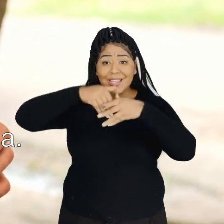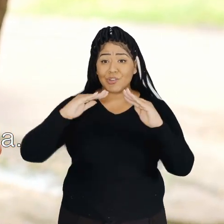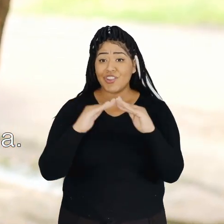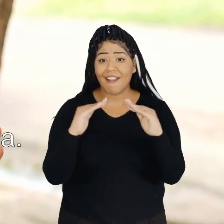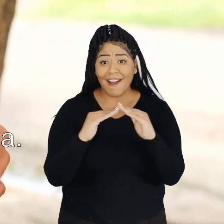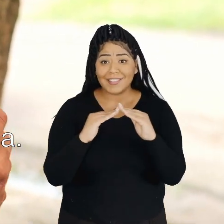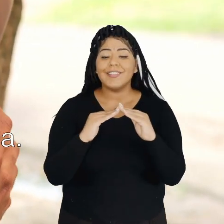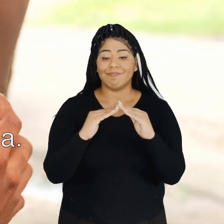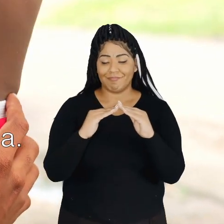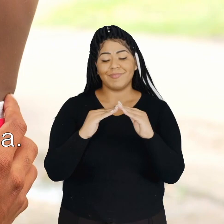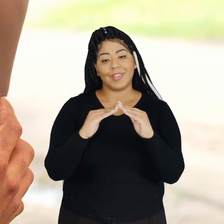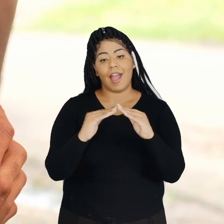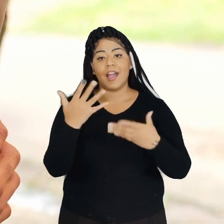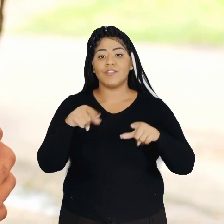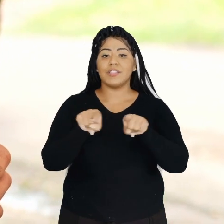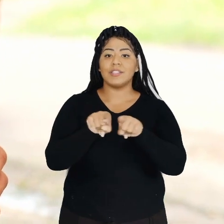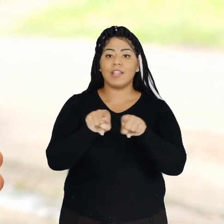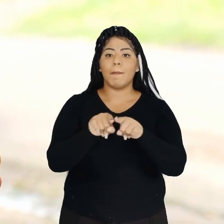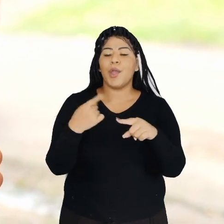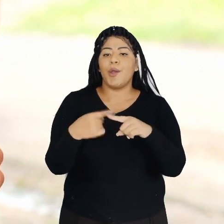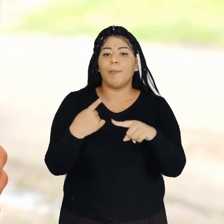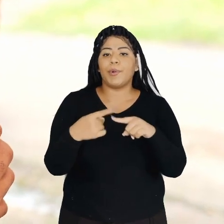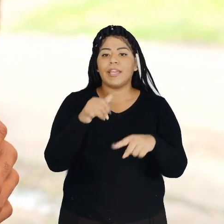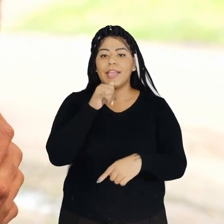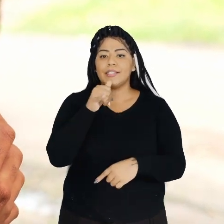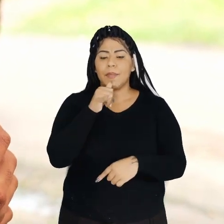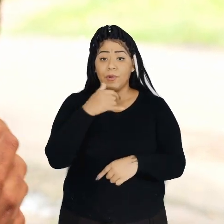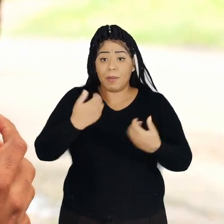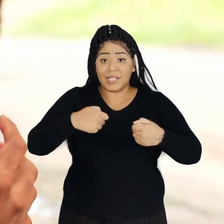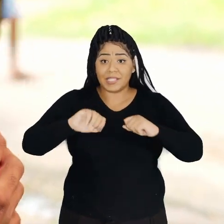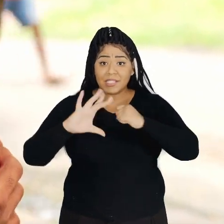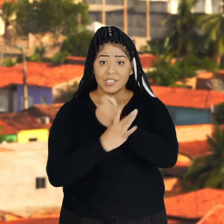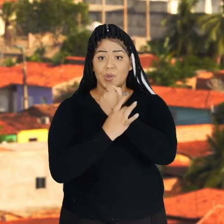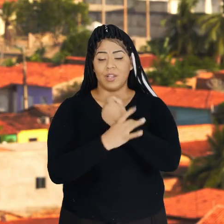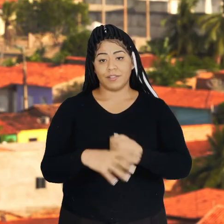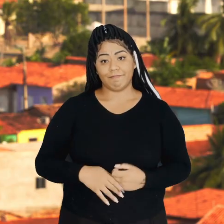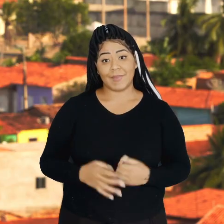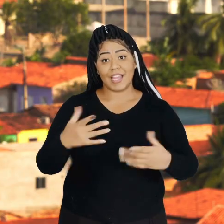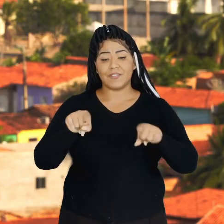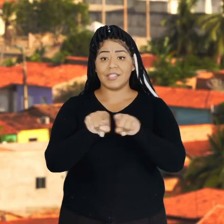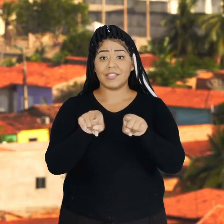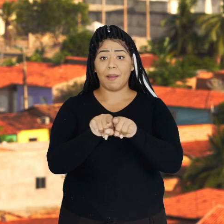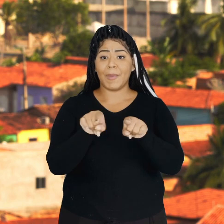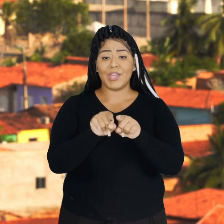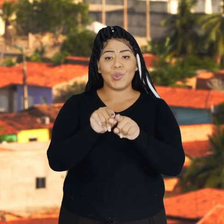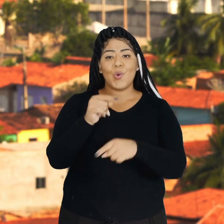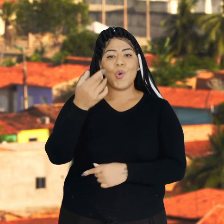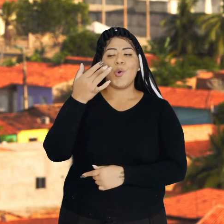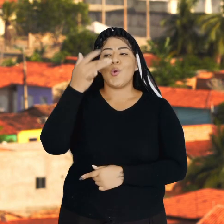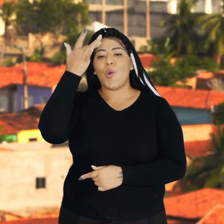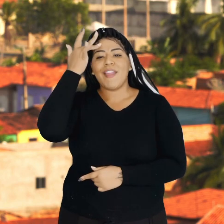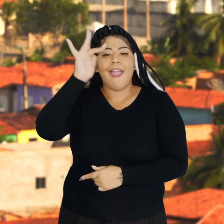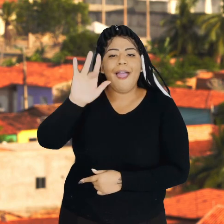menina já vive dentro de casa. Às vezes é uma falsa ilusão de segurança econômica. E às vezes um próprio desconhecimento sobre